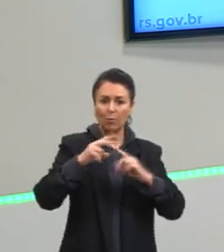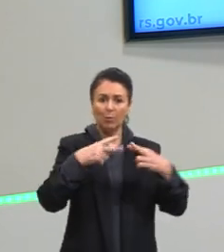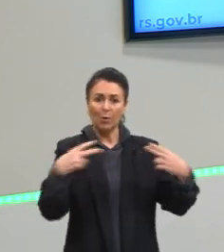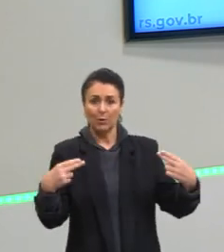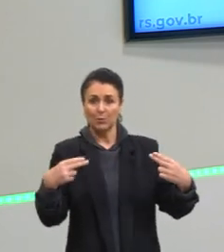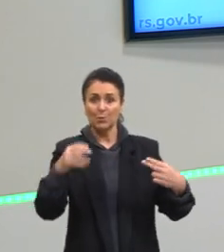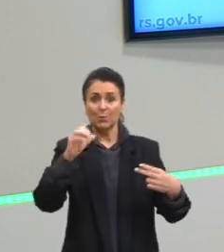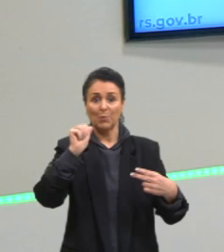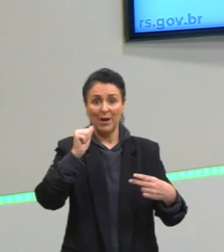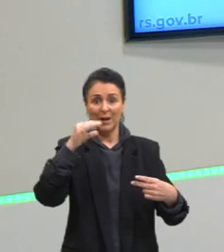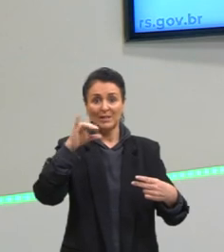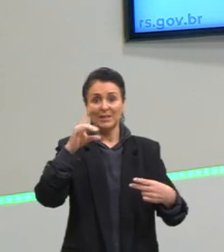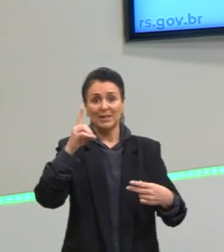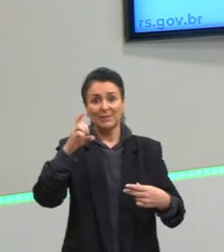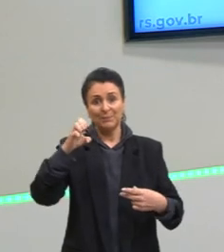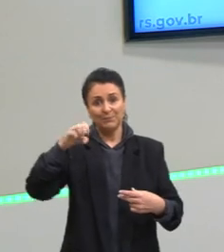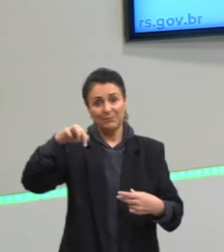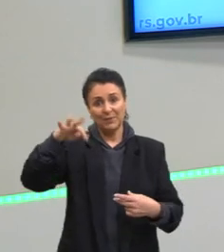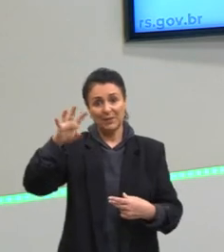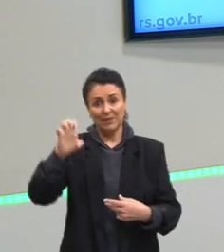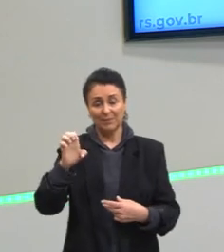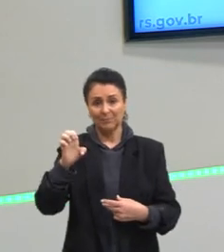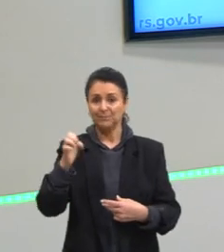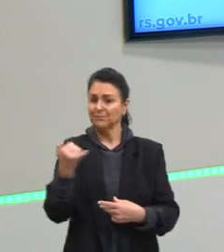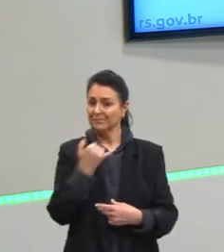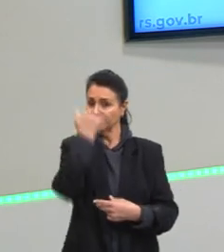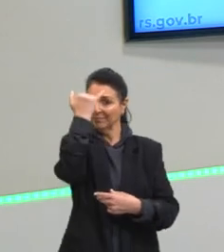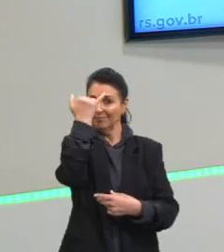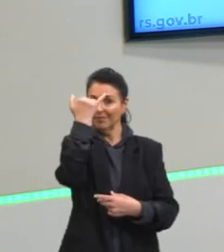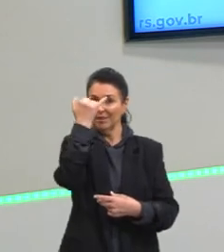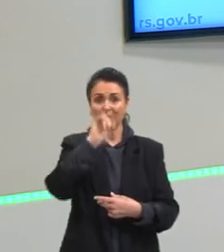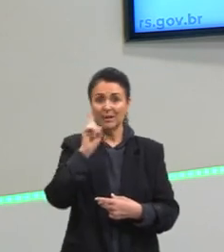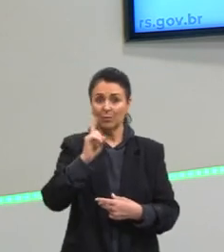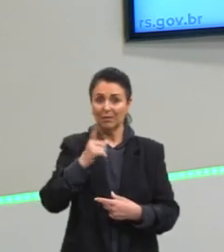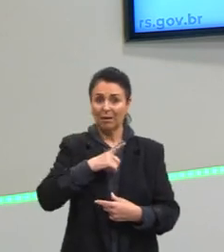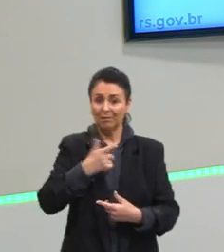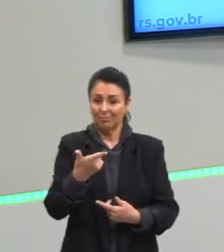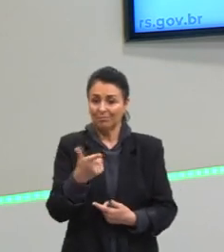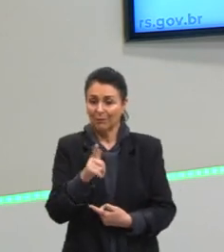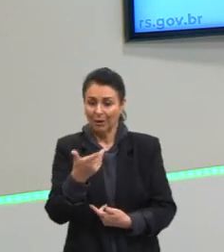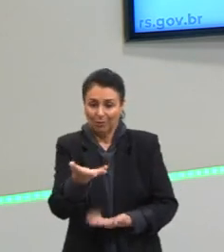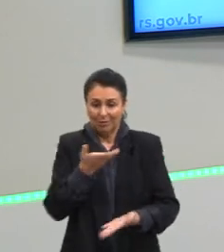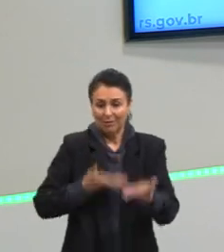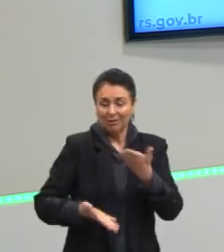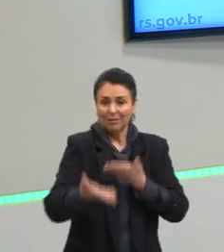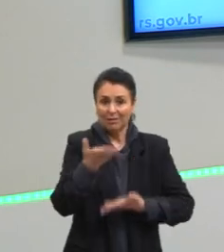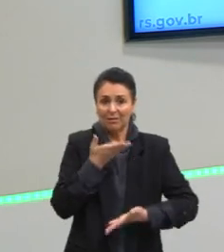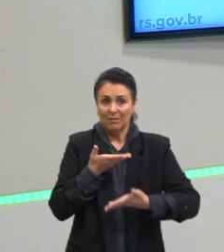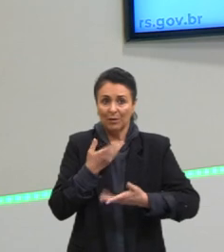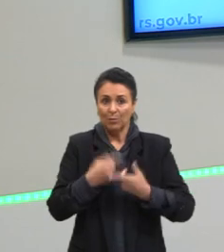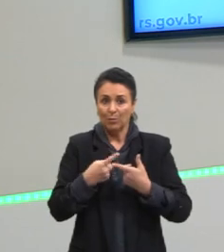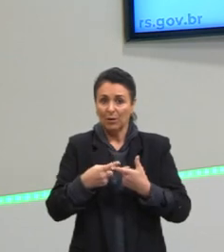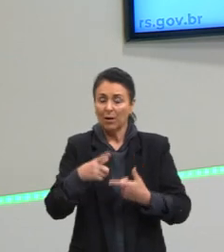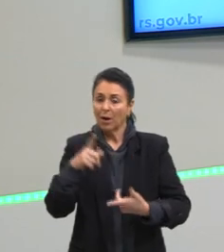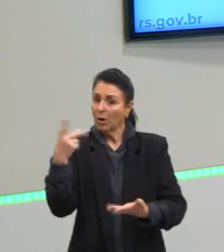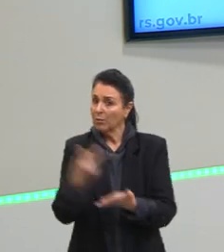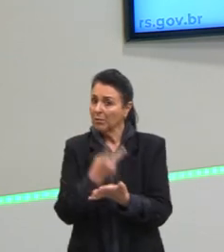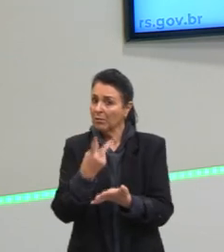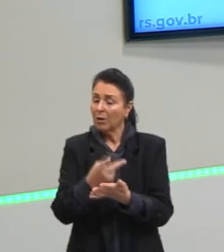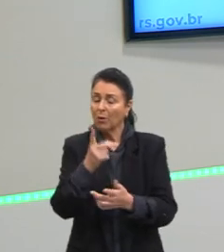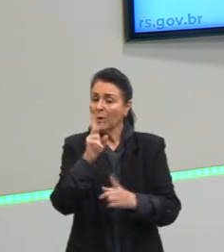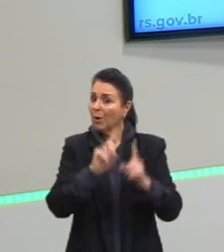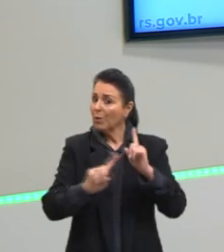acidente então quando ocorre esse devido Não corre não ocorre esse Devir é para percorrer Ocorreu algum acidente